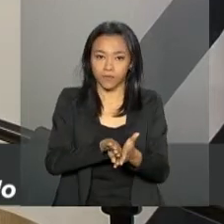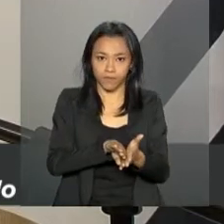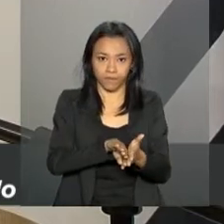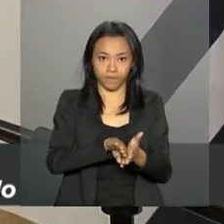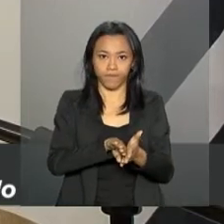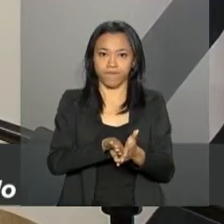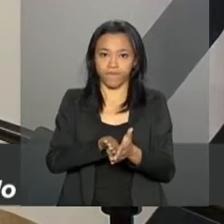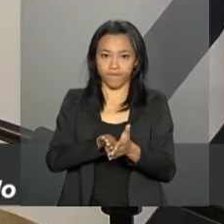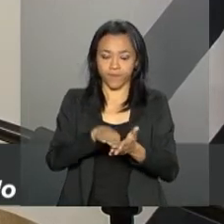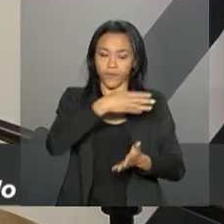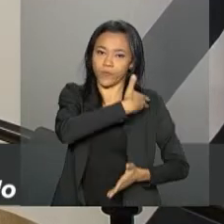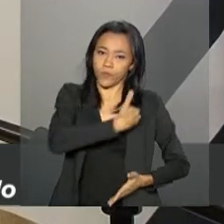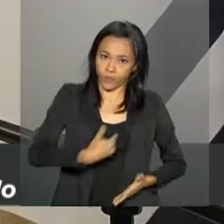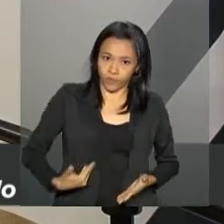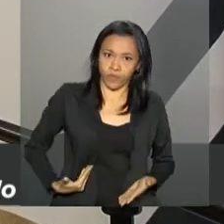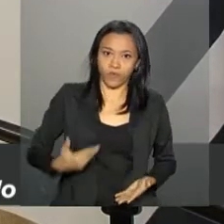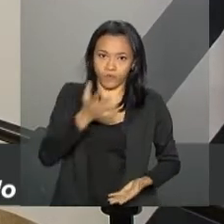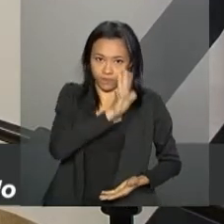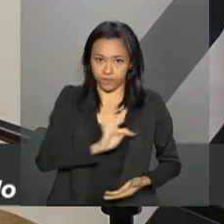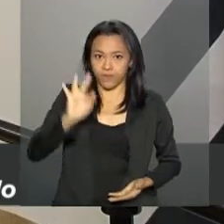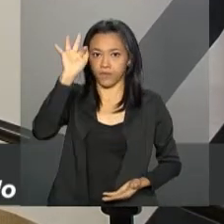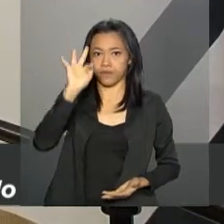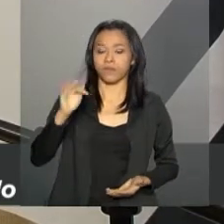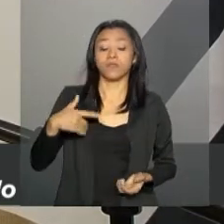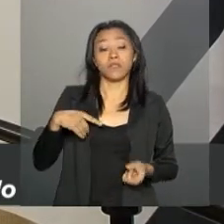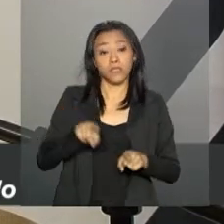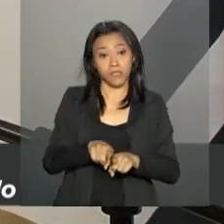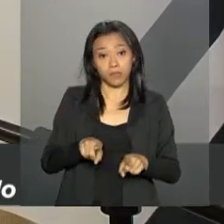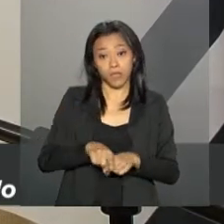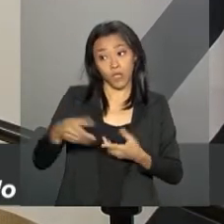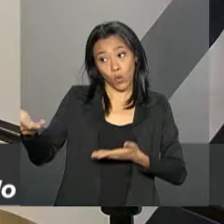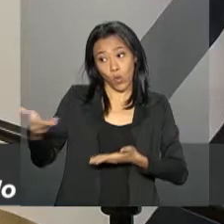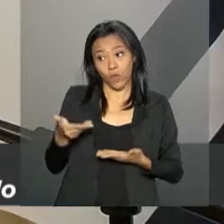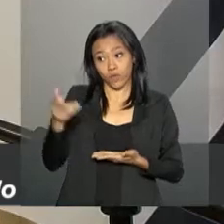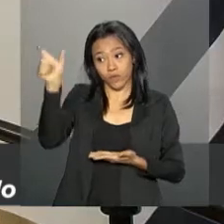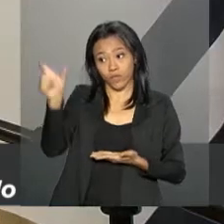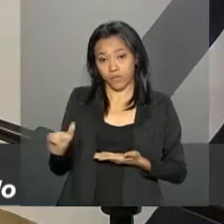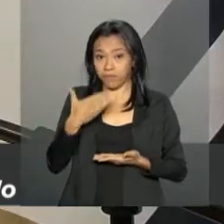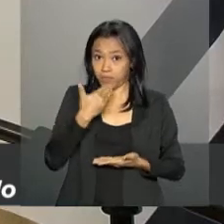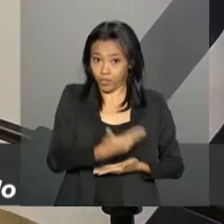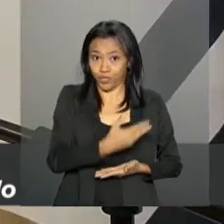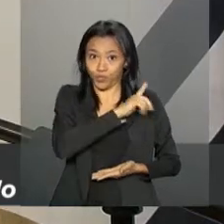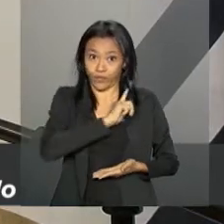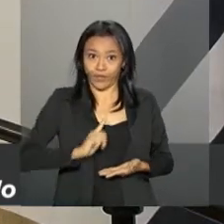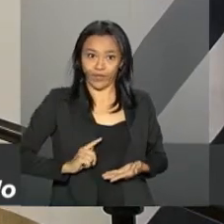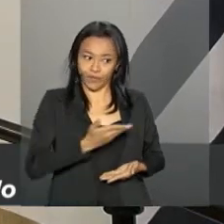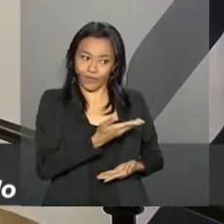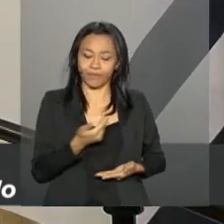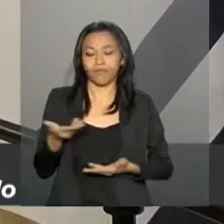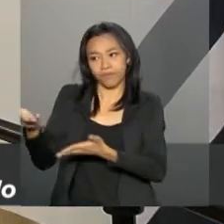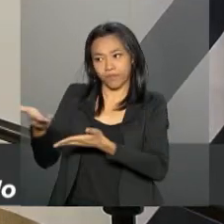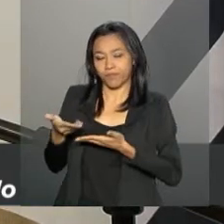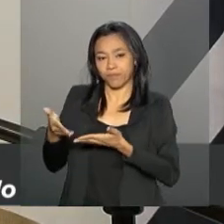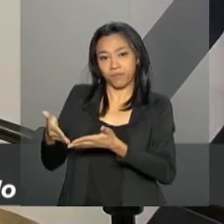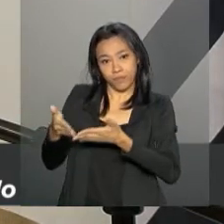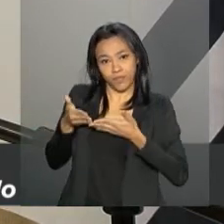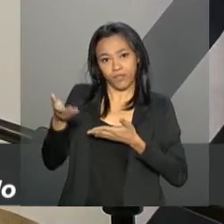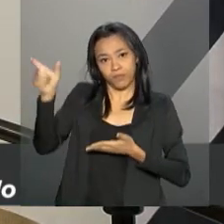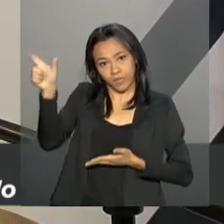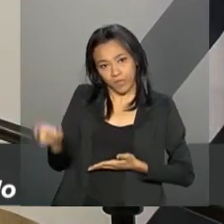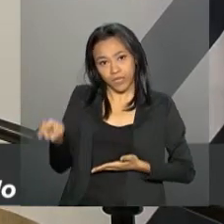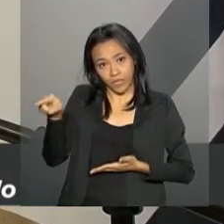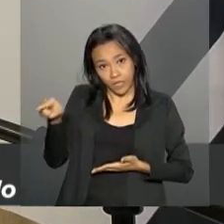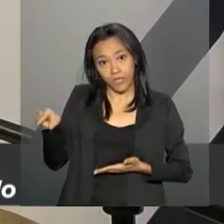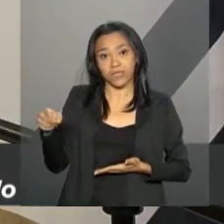na presidência da República e convidei com a aquiescência do governador Geraldo Alckmin o Alexandre para ser o ministro da